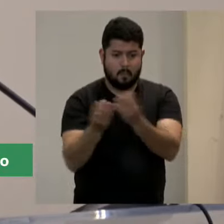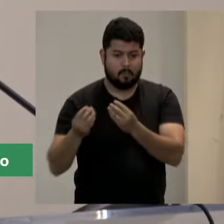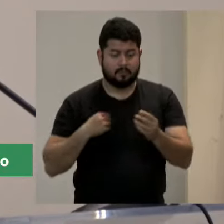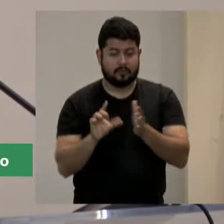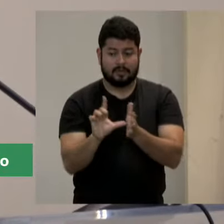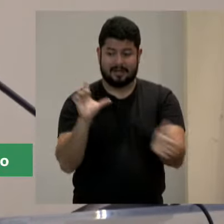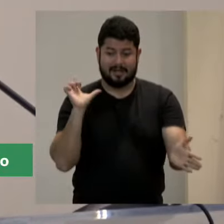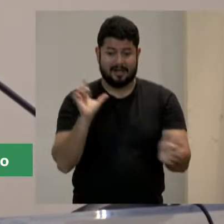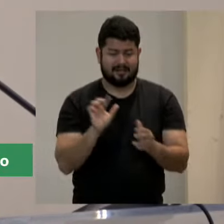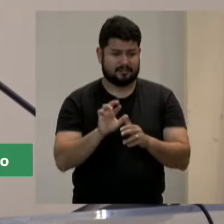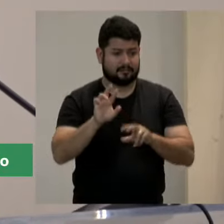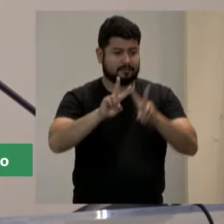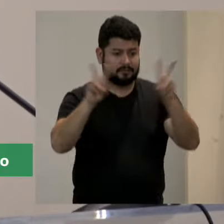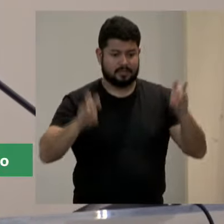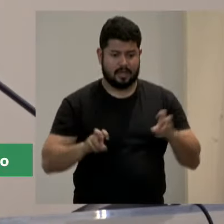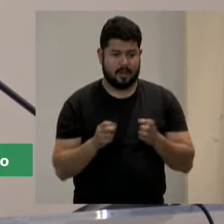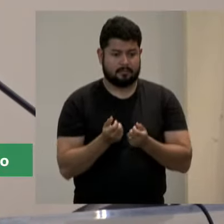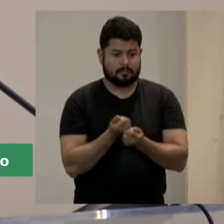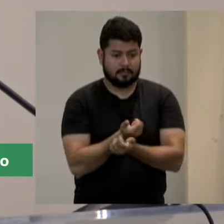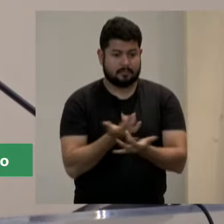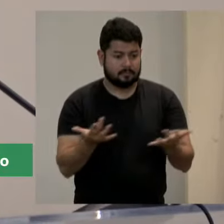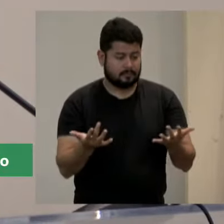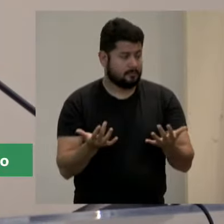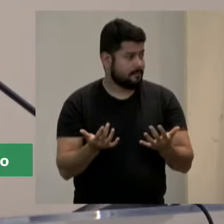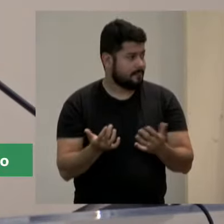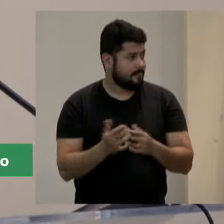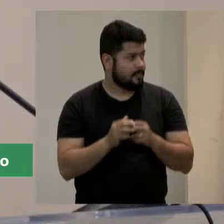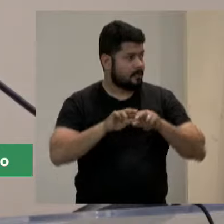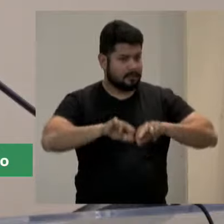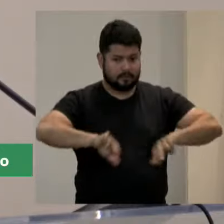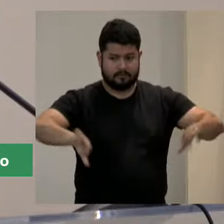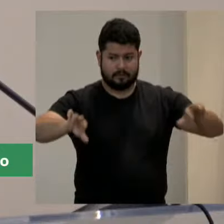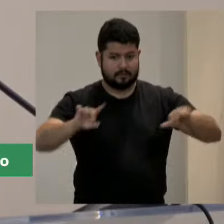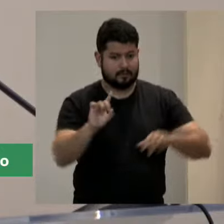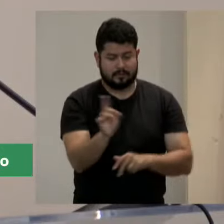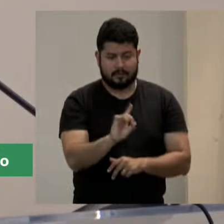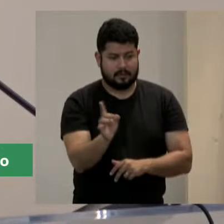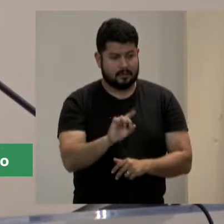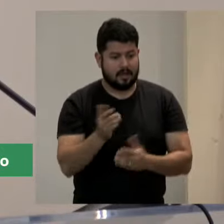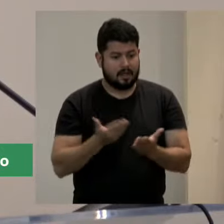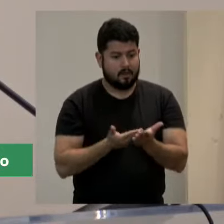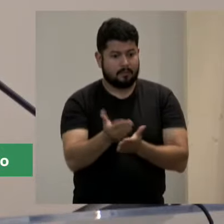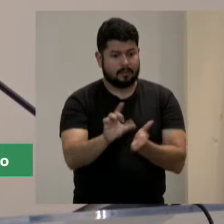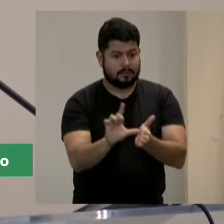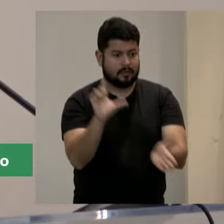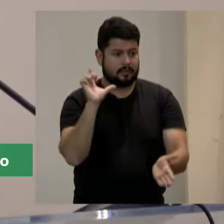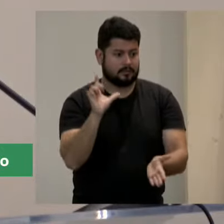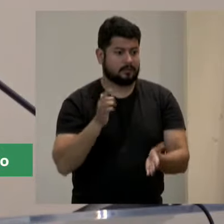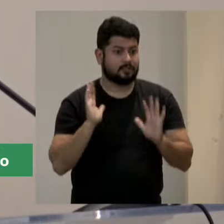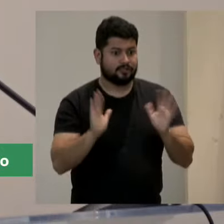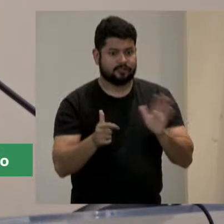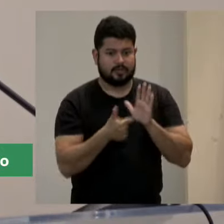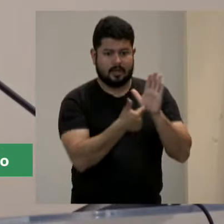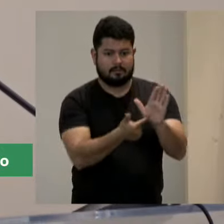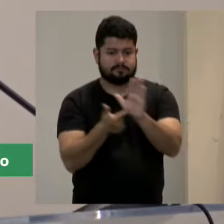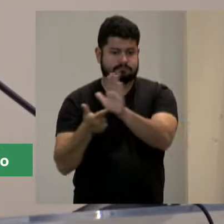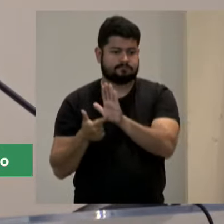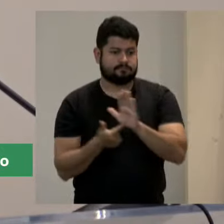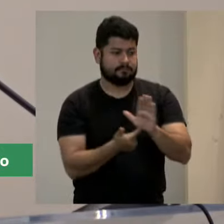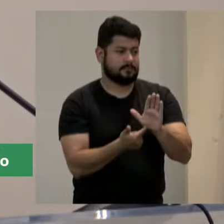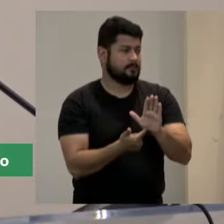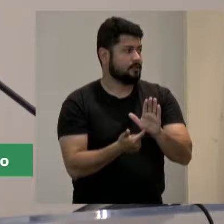temática acerca de diversidade, acerca de qualquer outra questão que hoje é fundamental a gente trazer, ele já apresentava